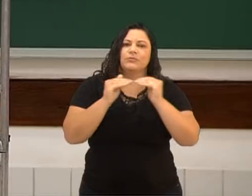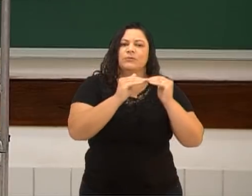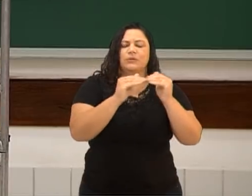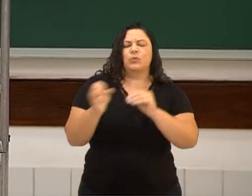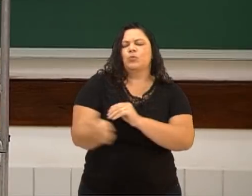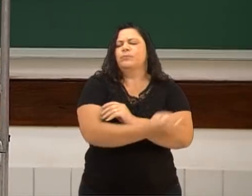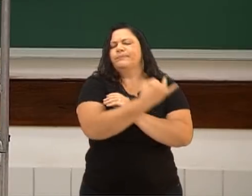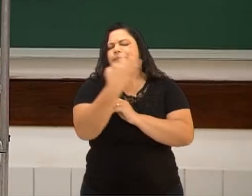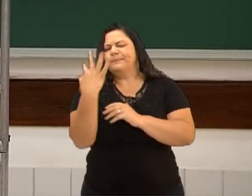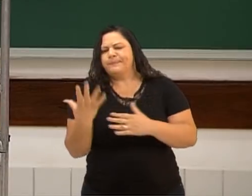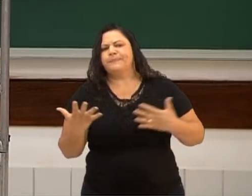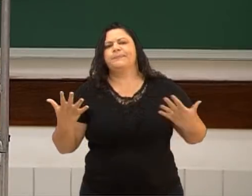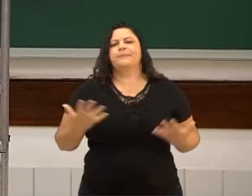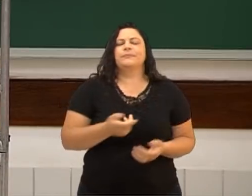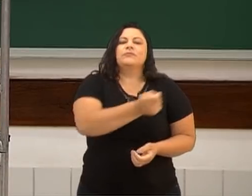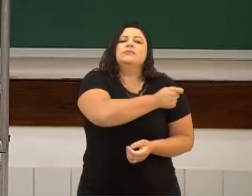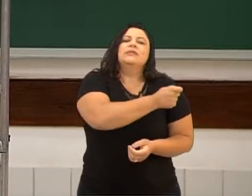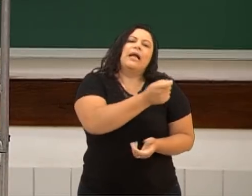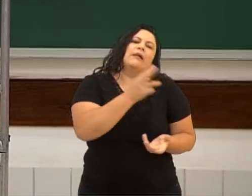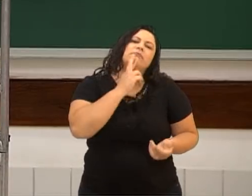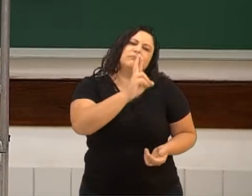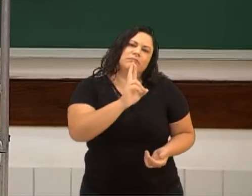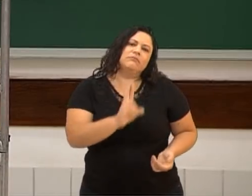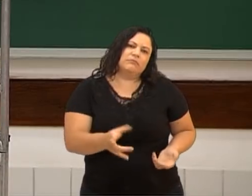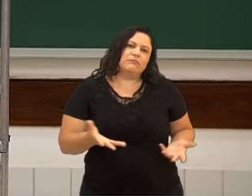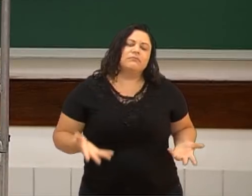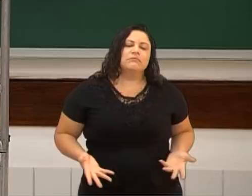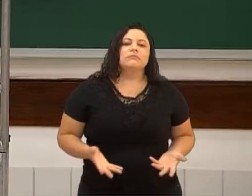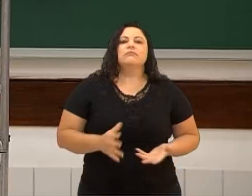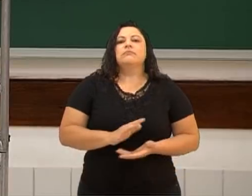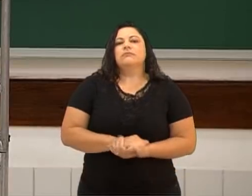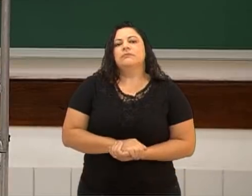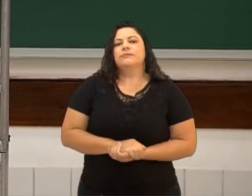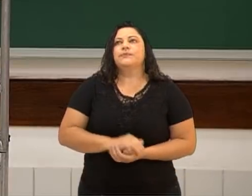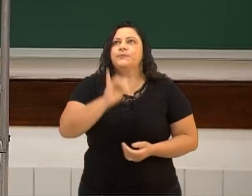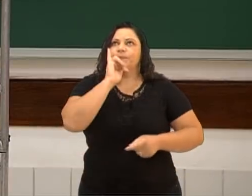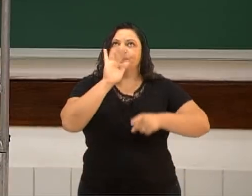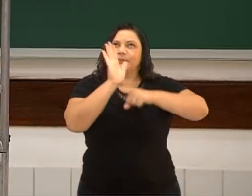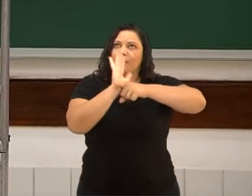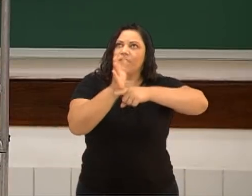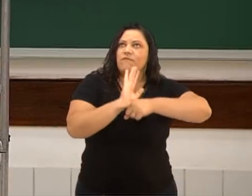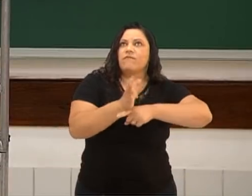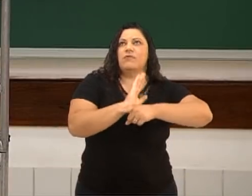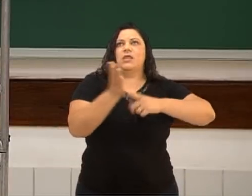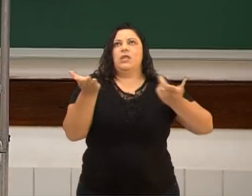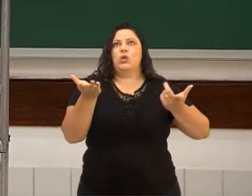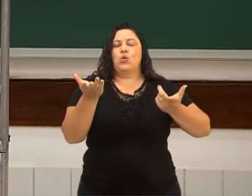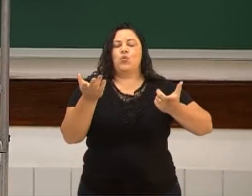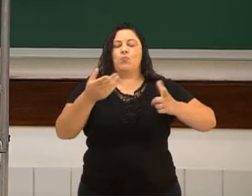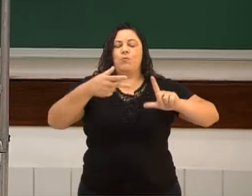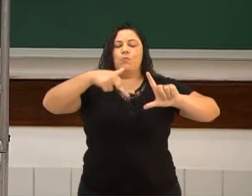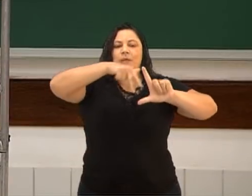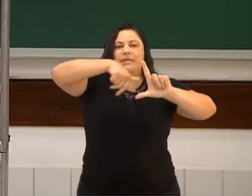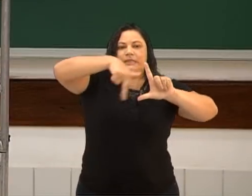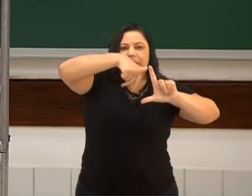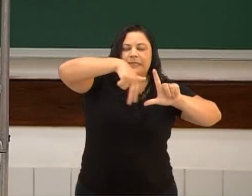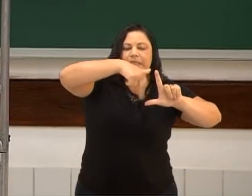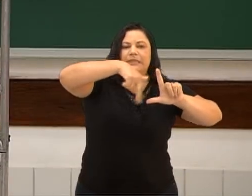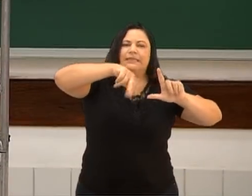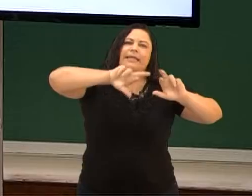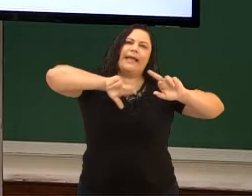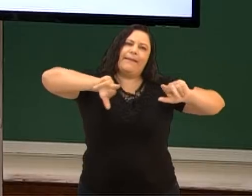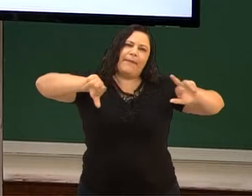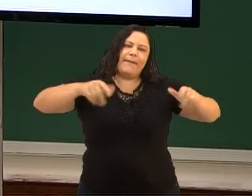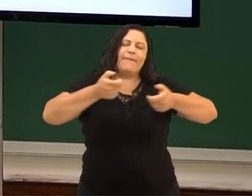de alunos que responderam essas respostas, ou seja, filme, série, desenho e jogos, ok? Então vamos